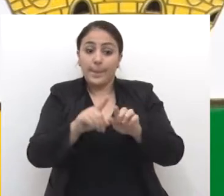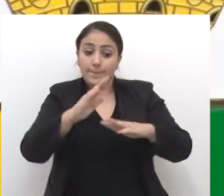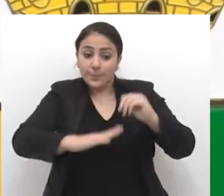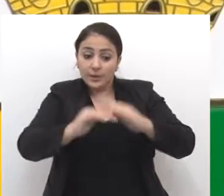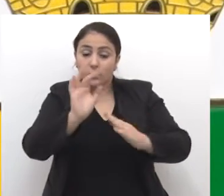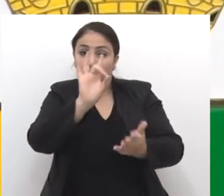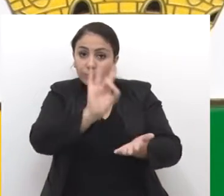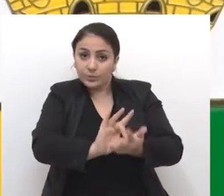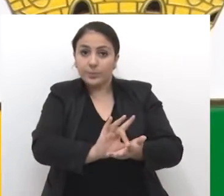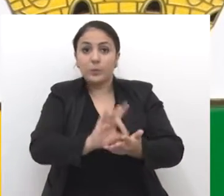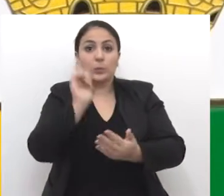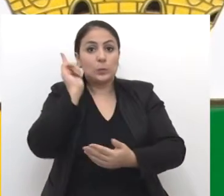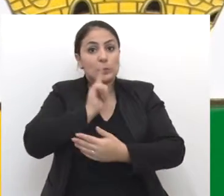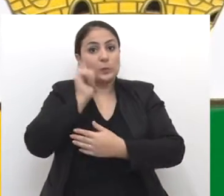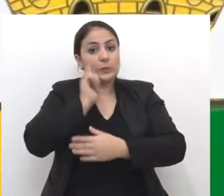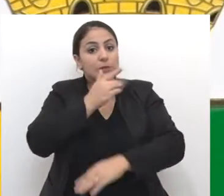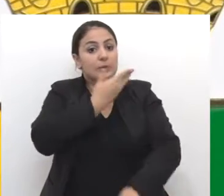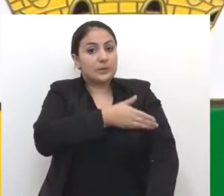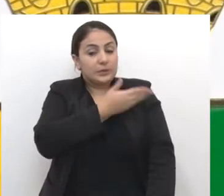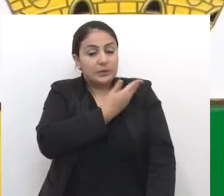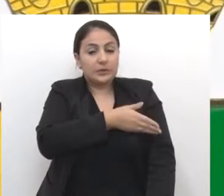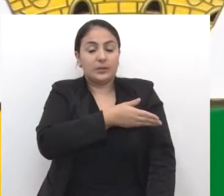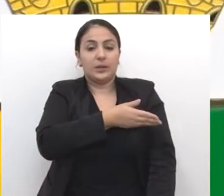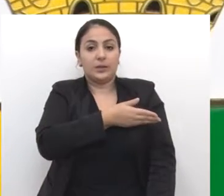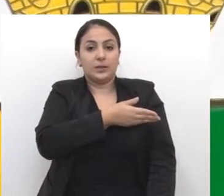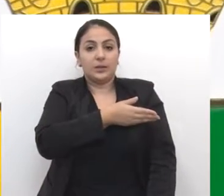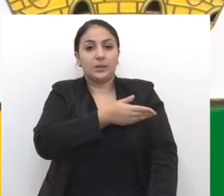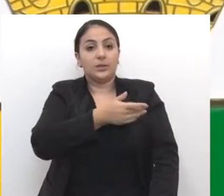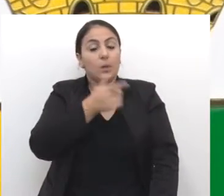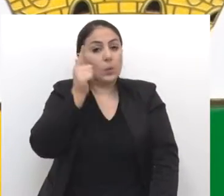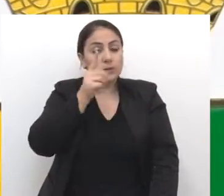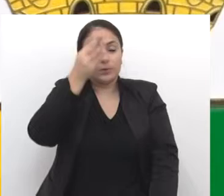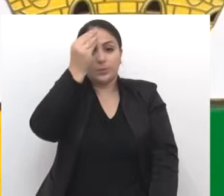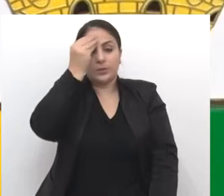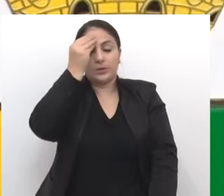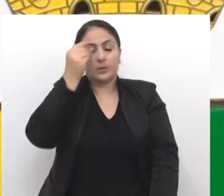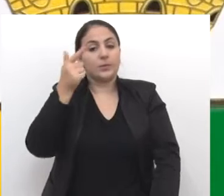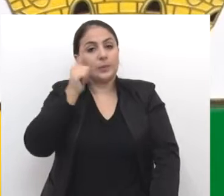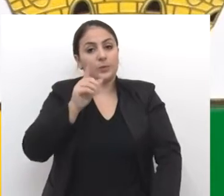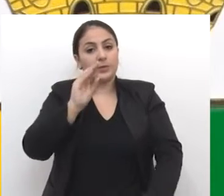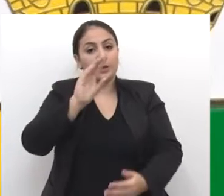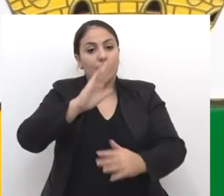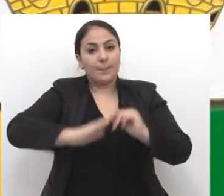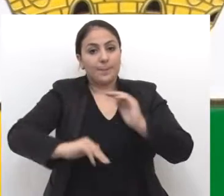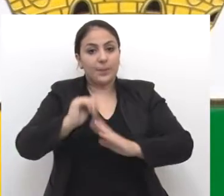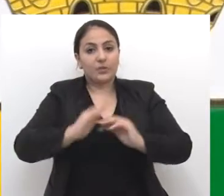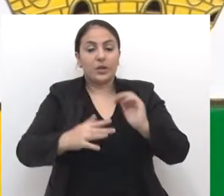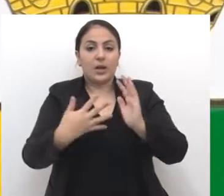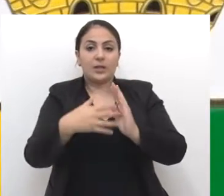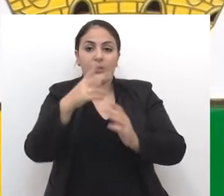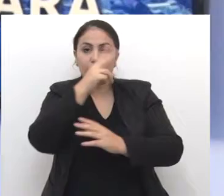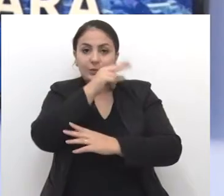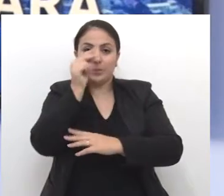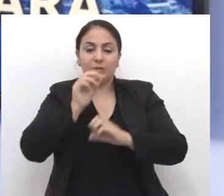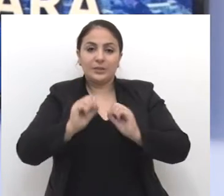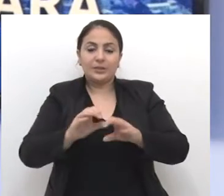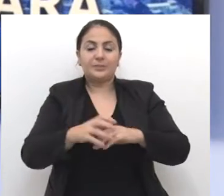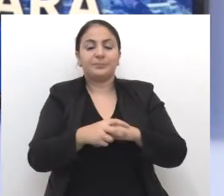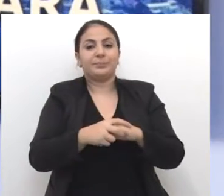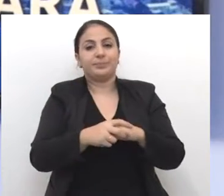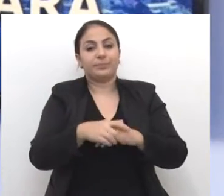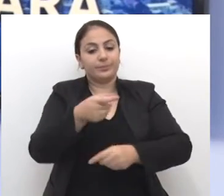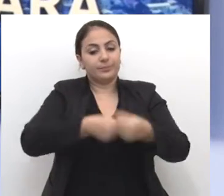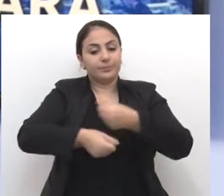que efetivamente possa ser treinado, compreendido e implementado na rede municipal de ensino.